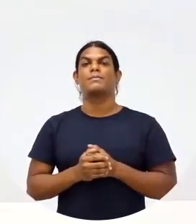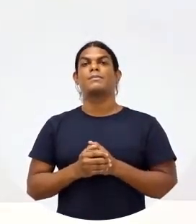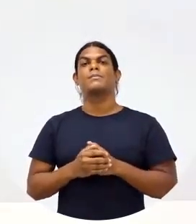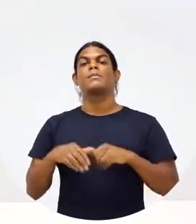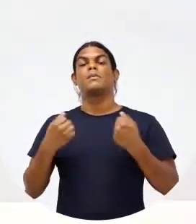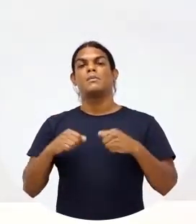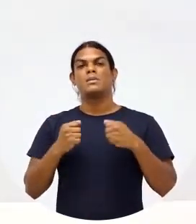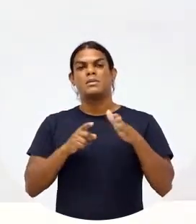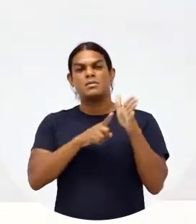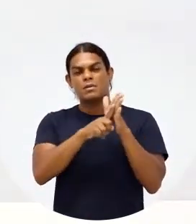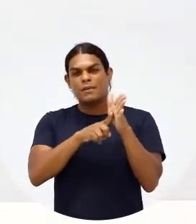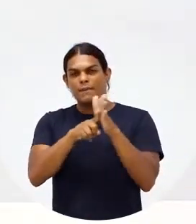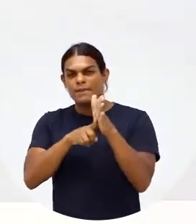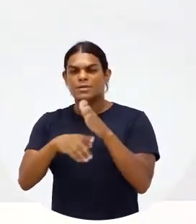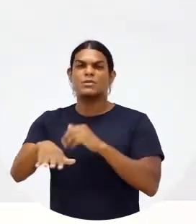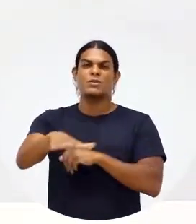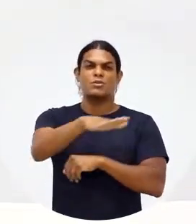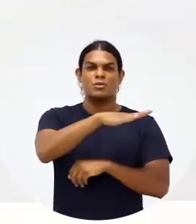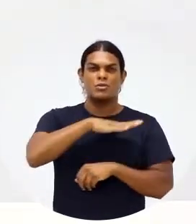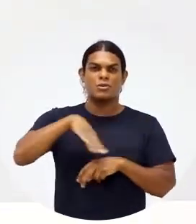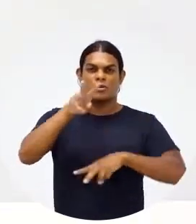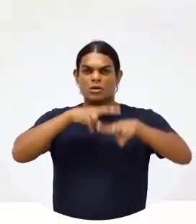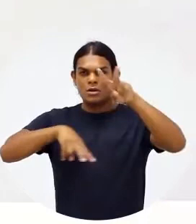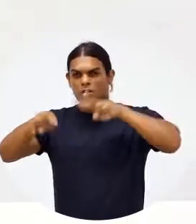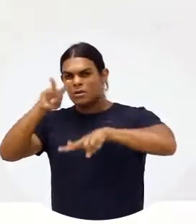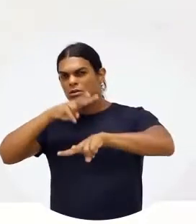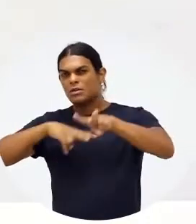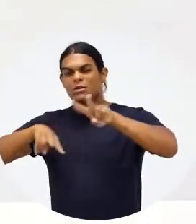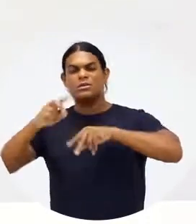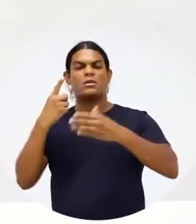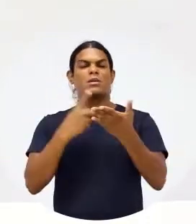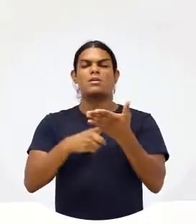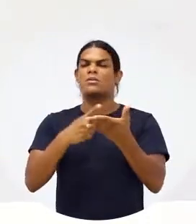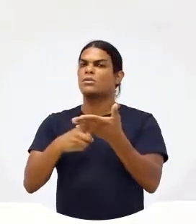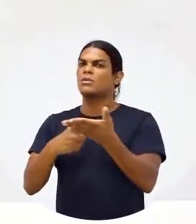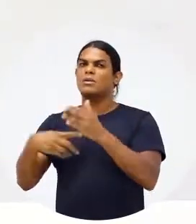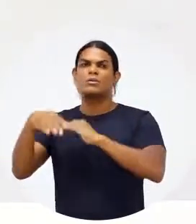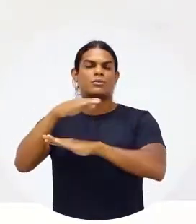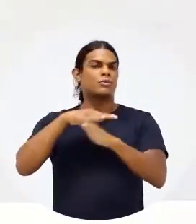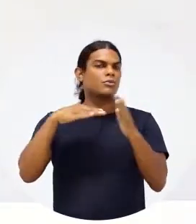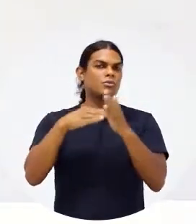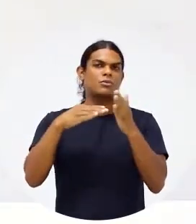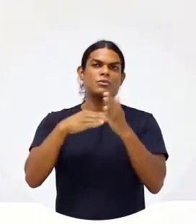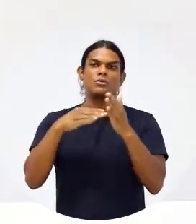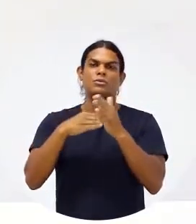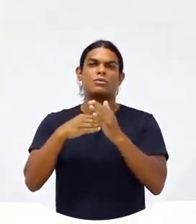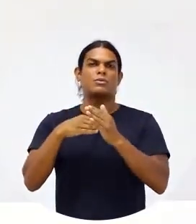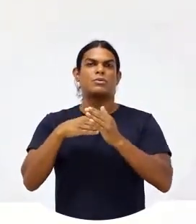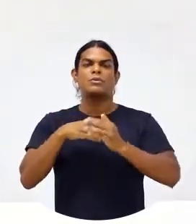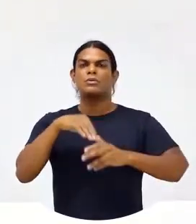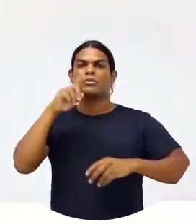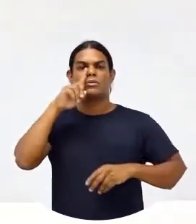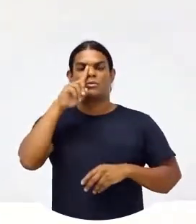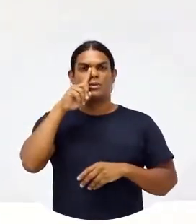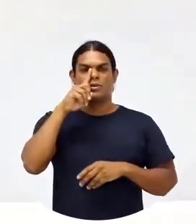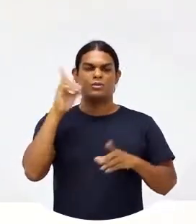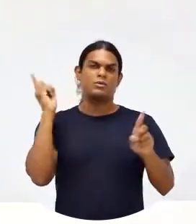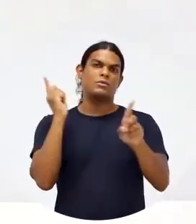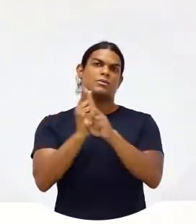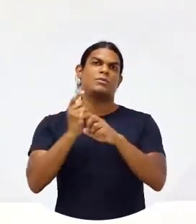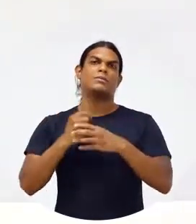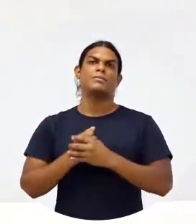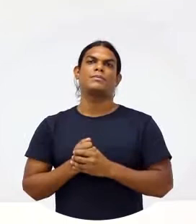de trabalho, fazer uma inspeção e levantar todos os riscos ambientais que a gente encontrar. Uma terceira